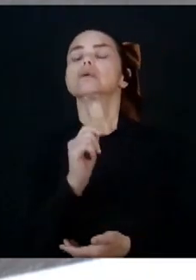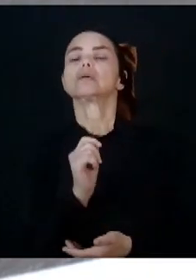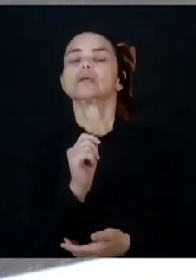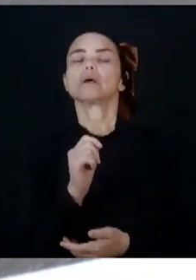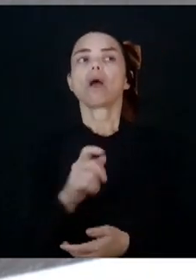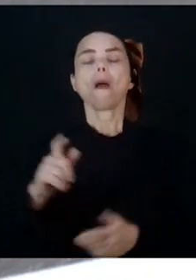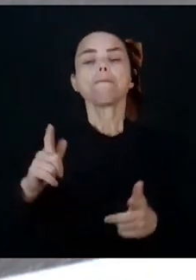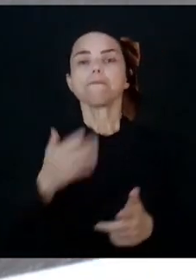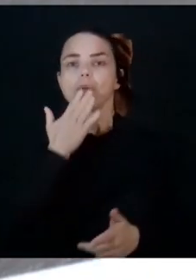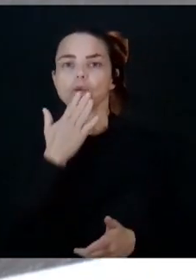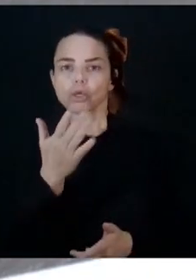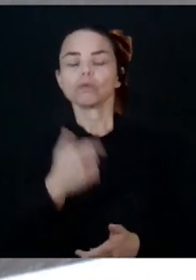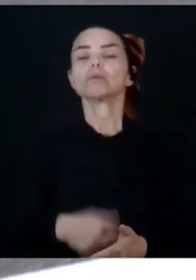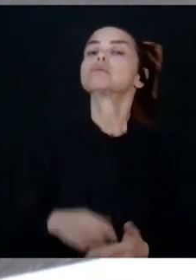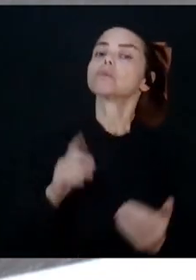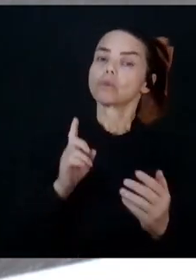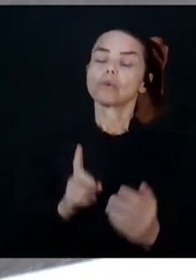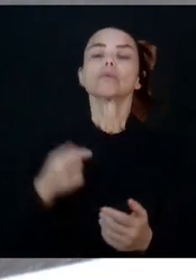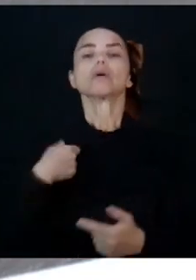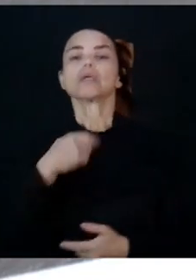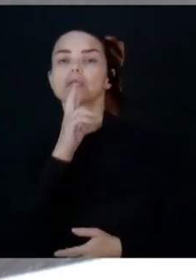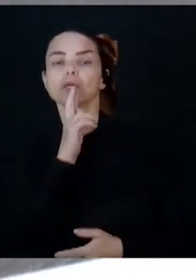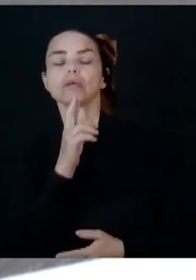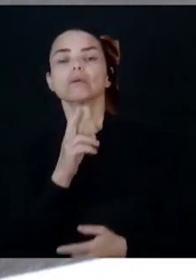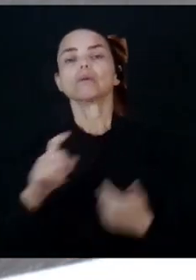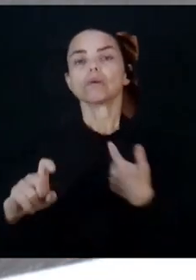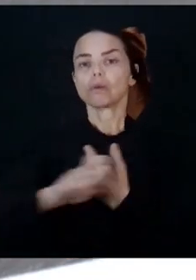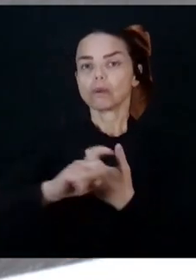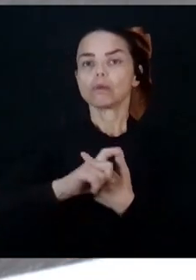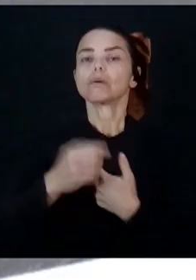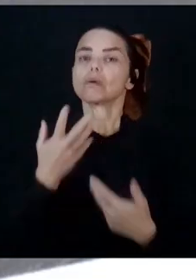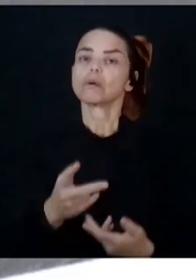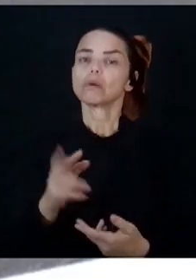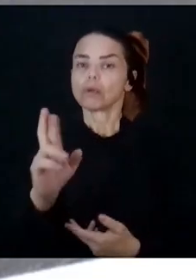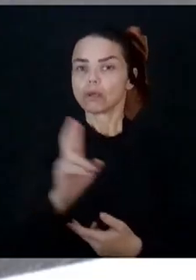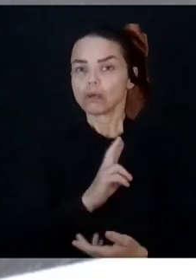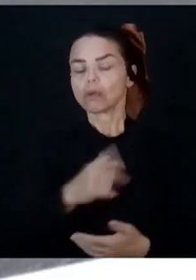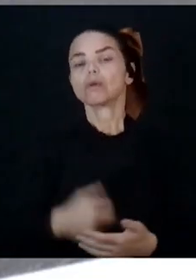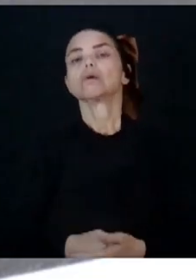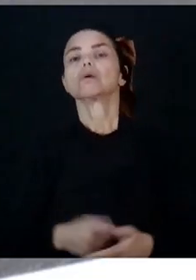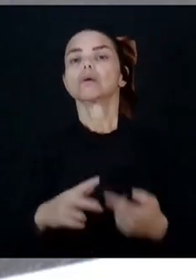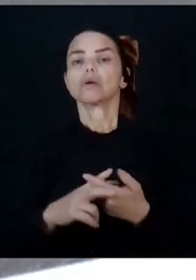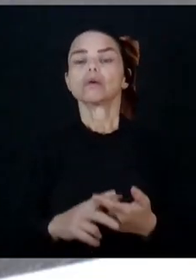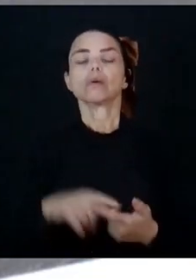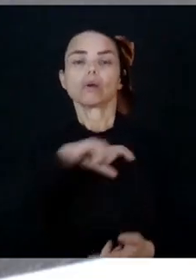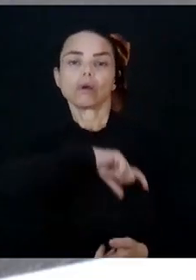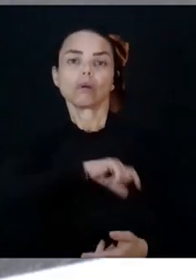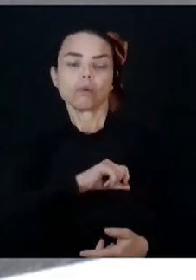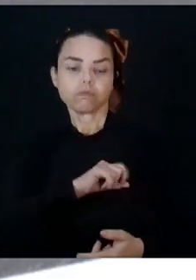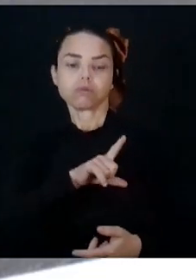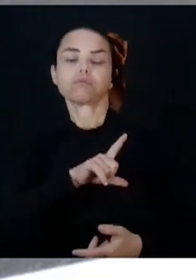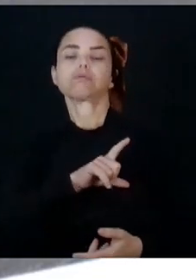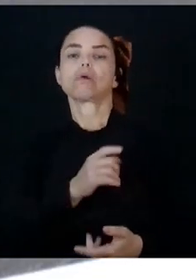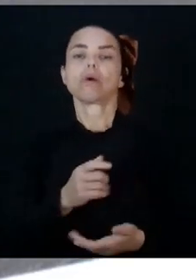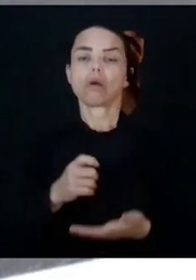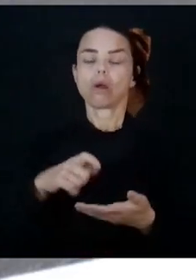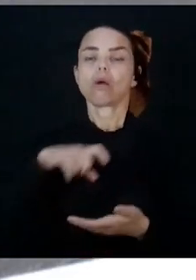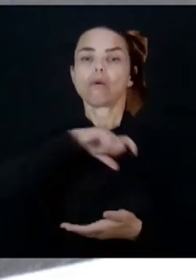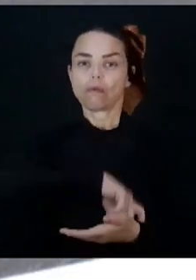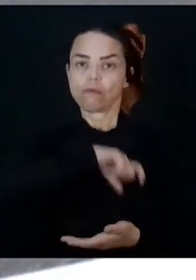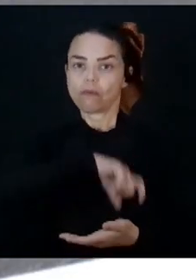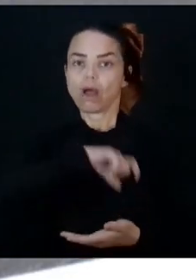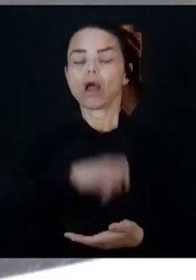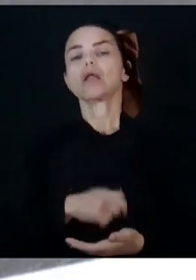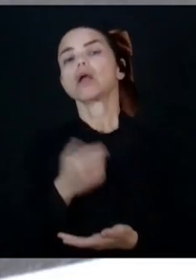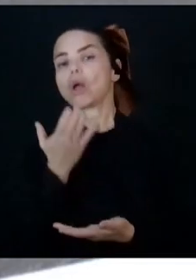foram atendidas pelo Executivo. Um reajuste no auxílio refeição de 7,5%,